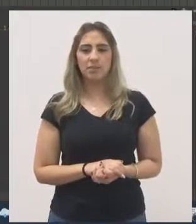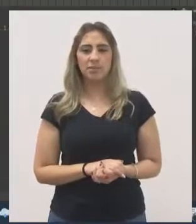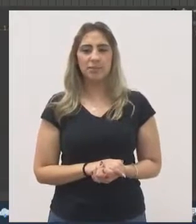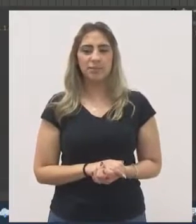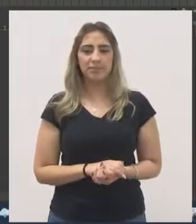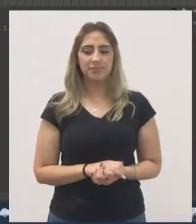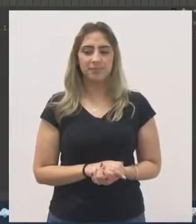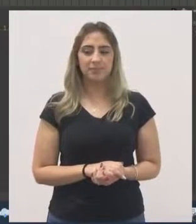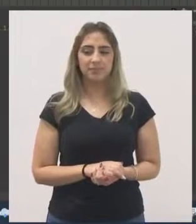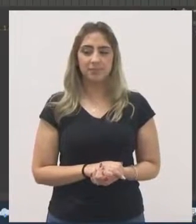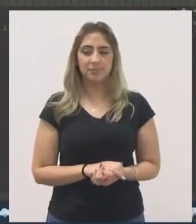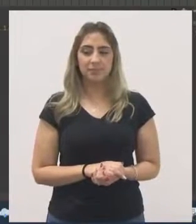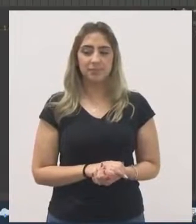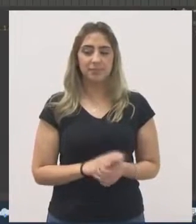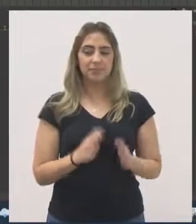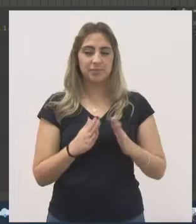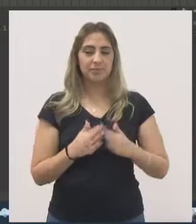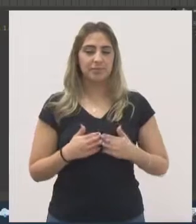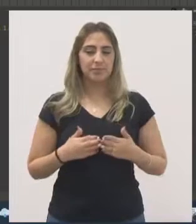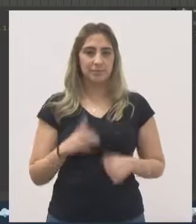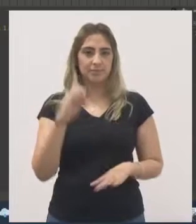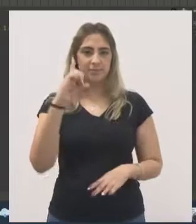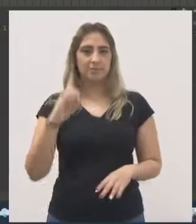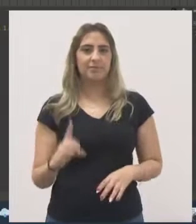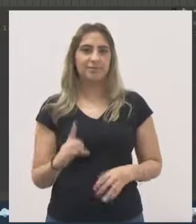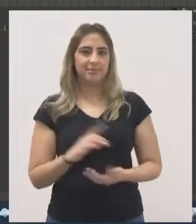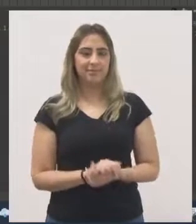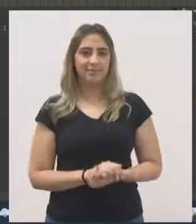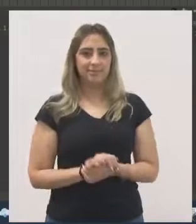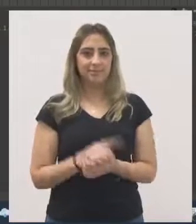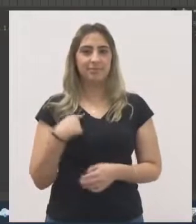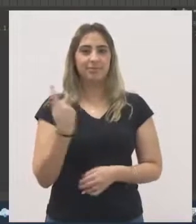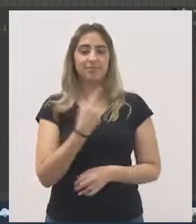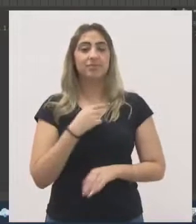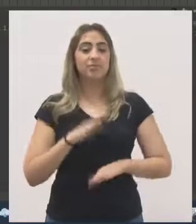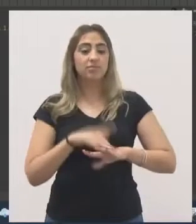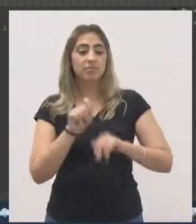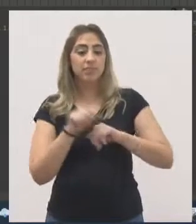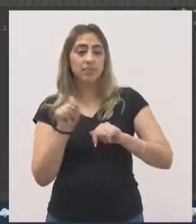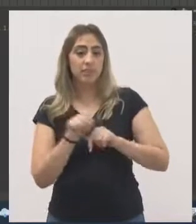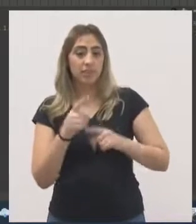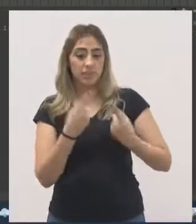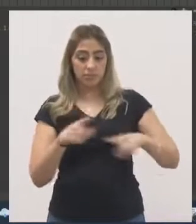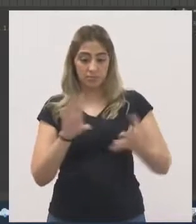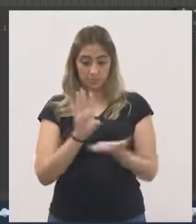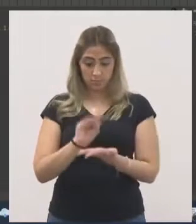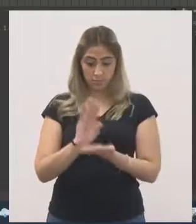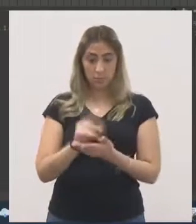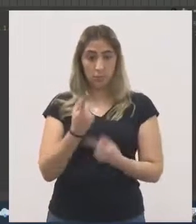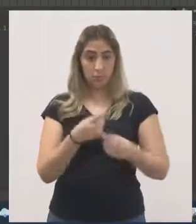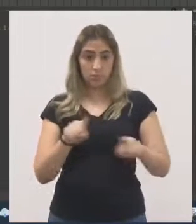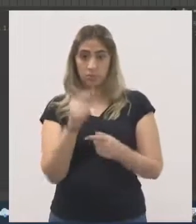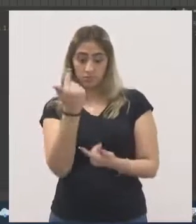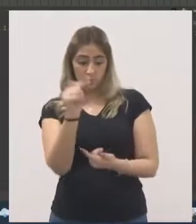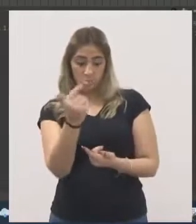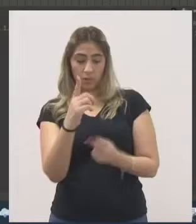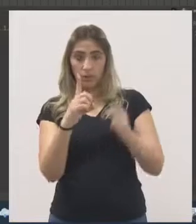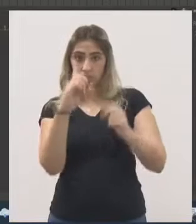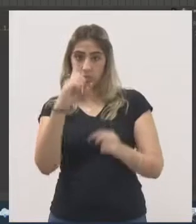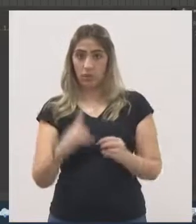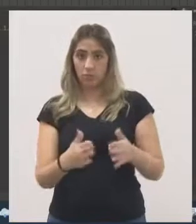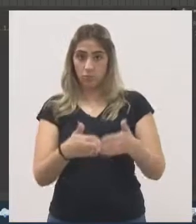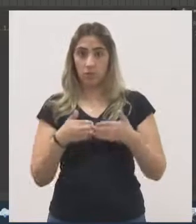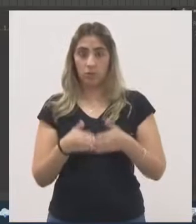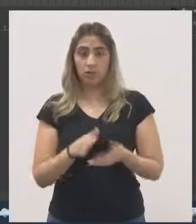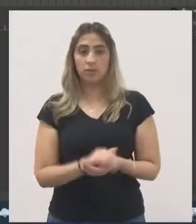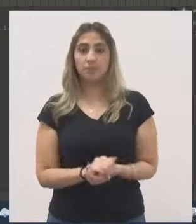autorais. O mantra. Então é importantíssimo que vocês façam download de uma música que não tem direitos autorais